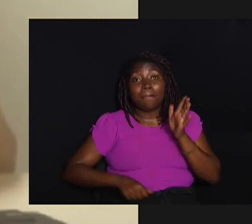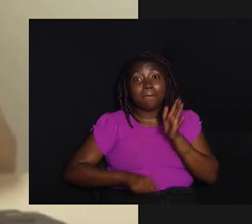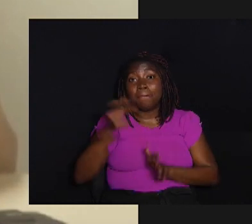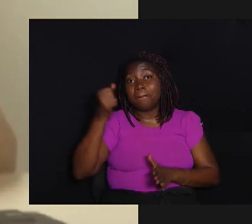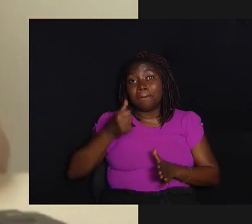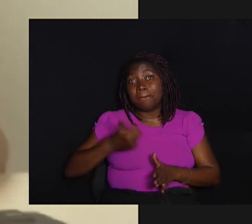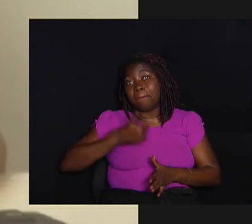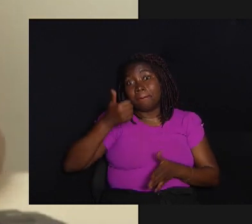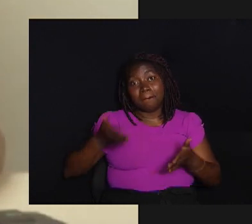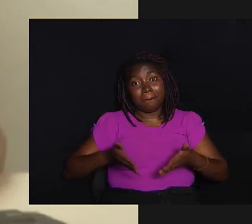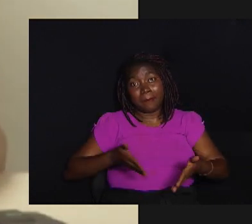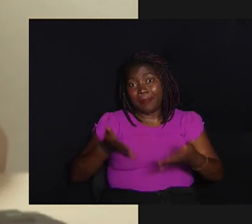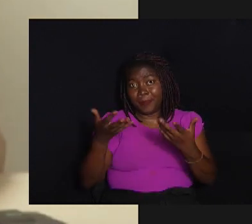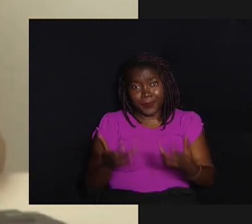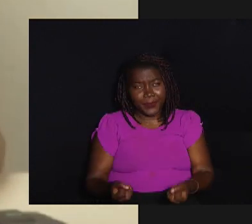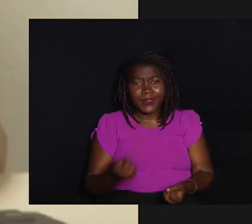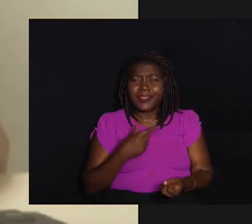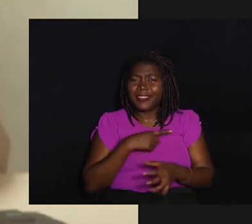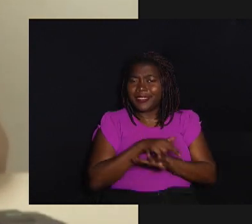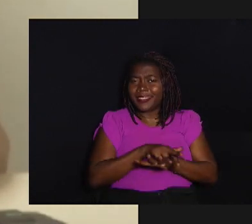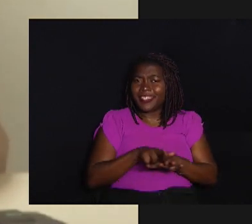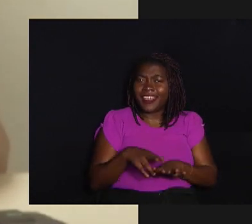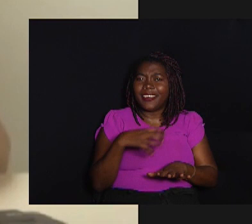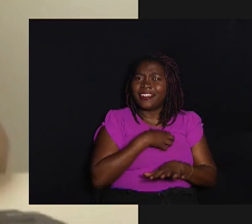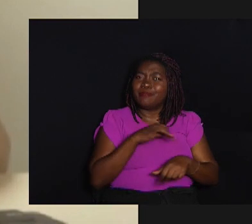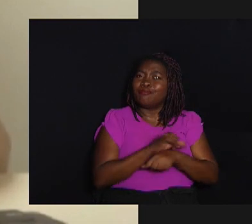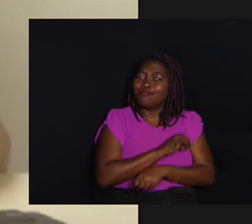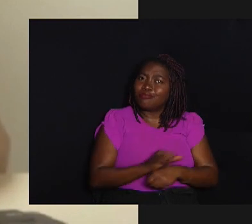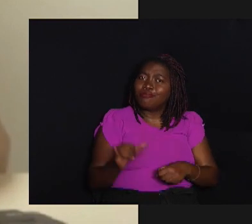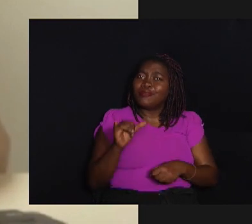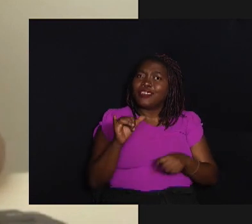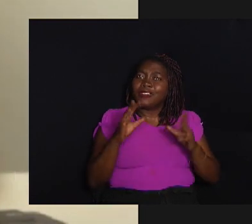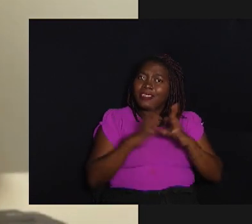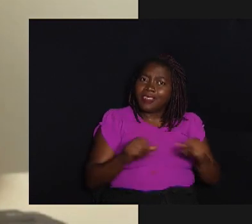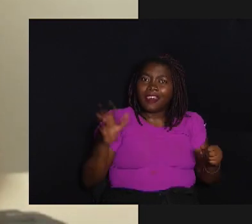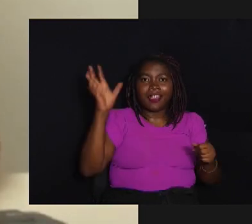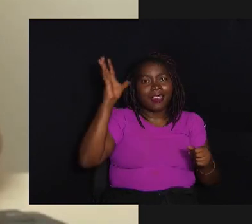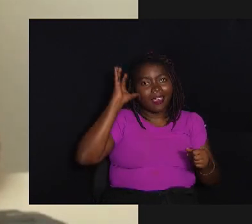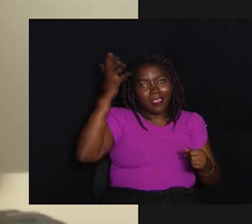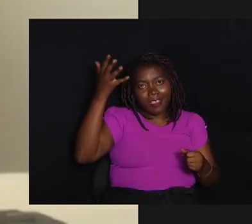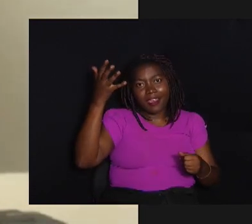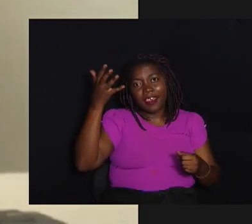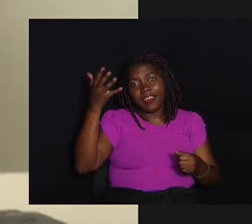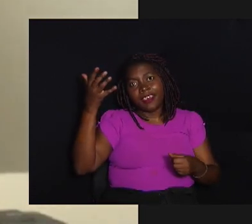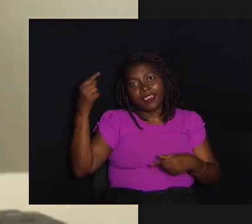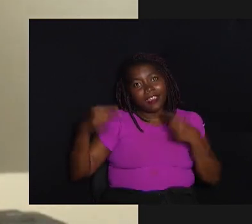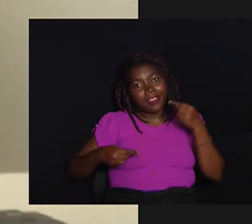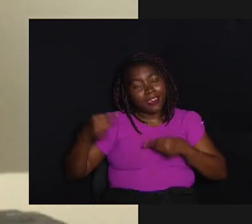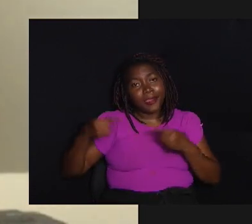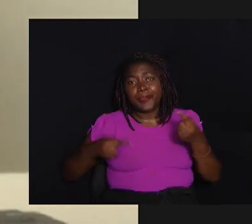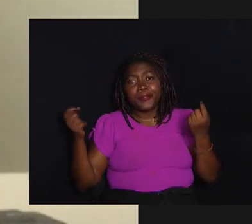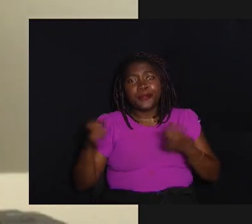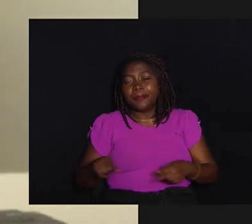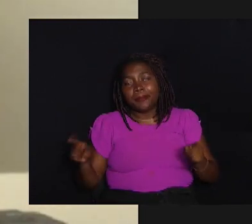se adotar. Nós temos inúmeros métodos alternativos para solucionar um conflito, ou então uma divergência, não precisamos falar